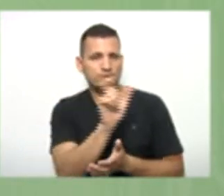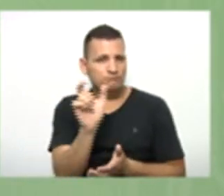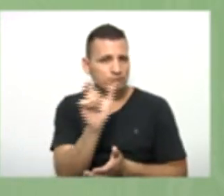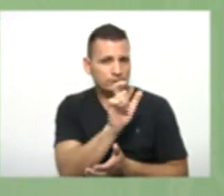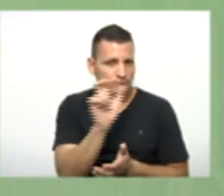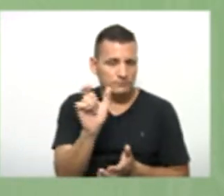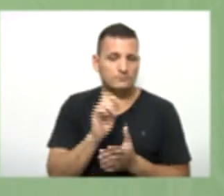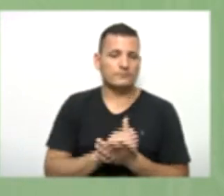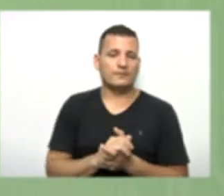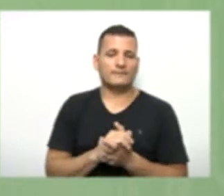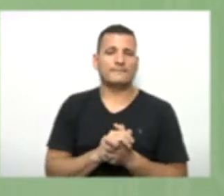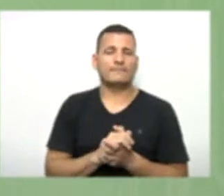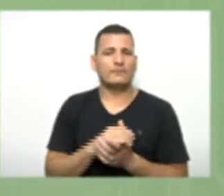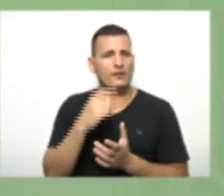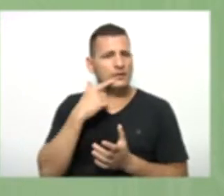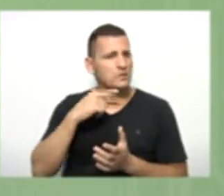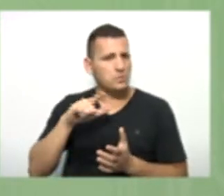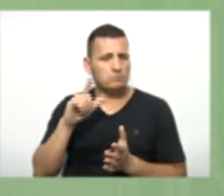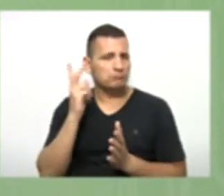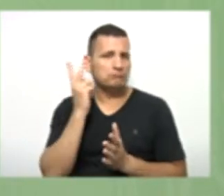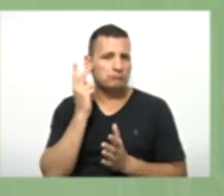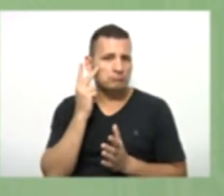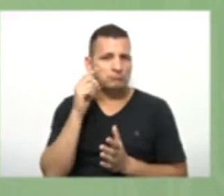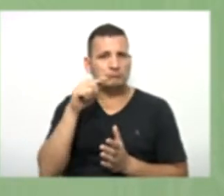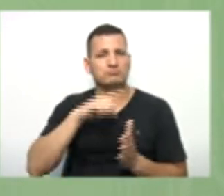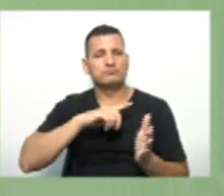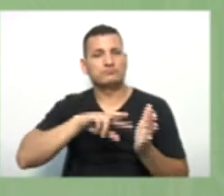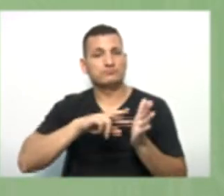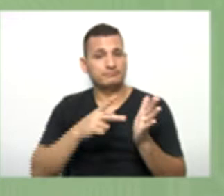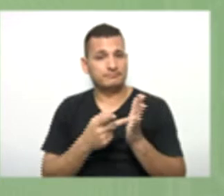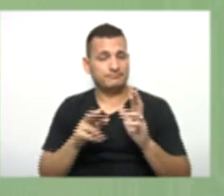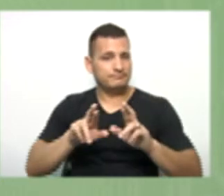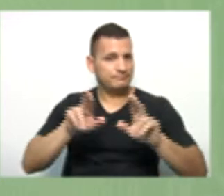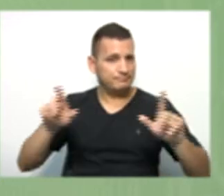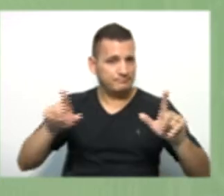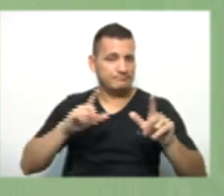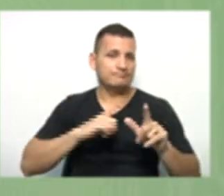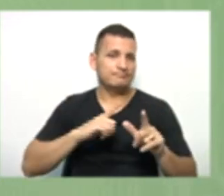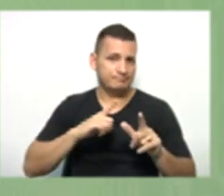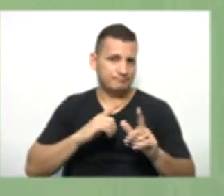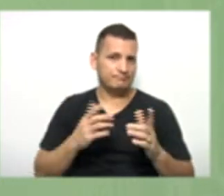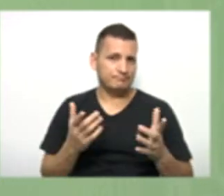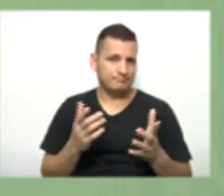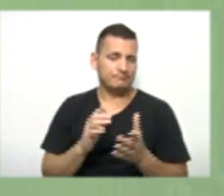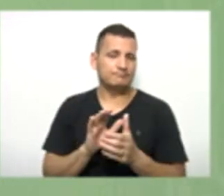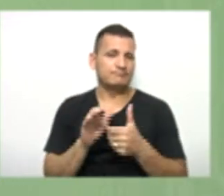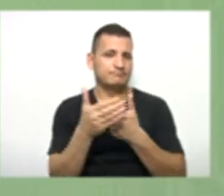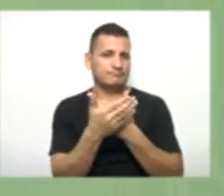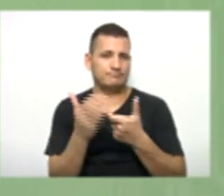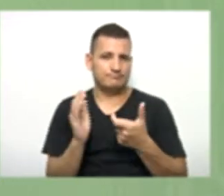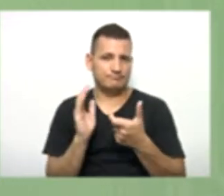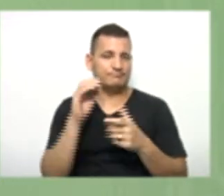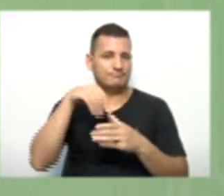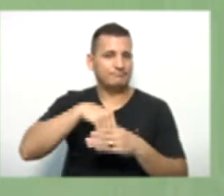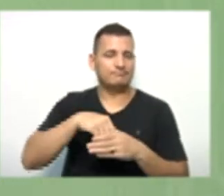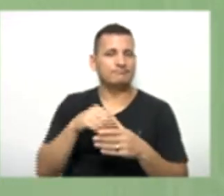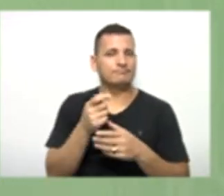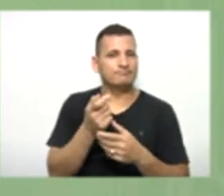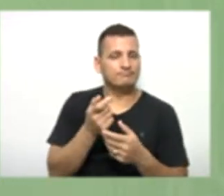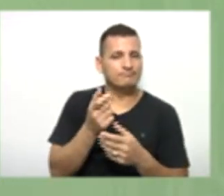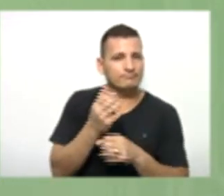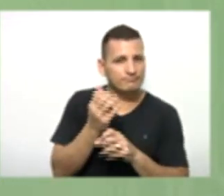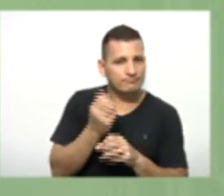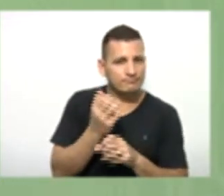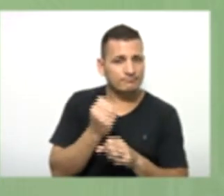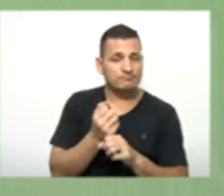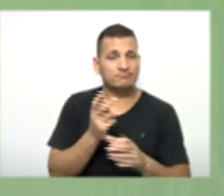em linguagem comum, possuem significados diferentes do que na terminologia contábil. Por